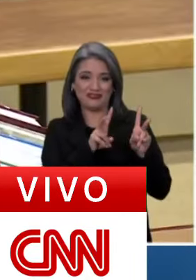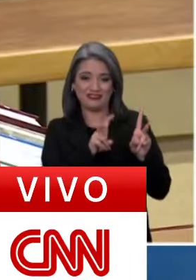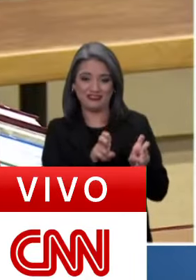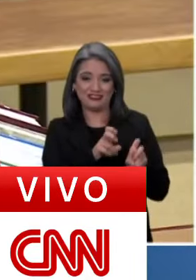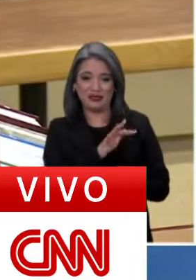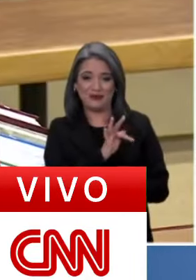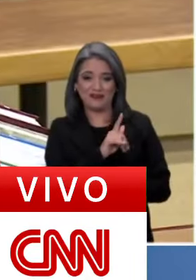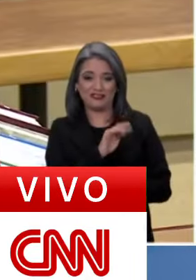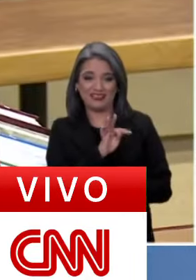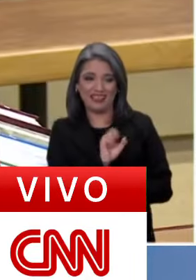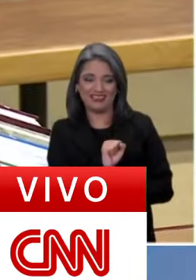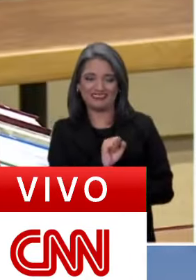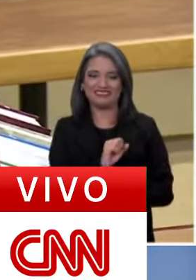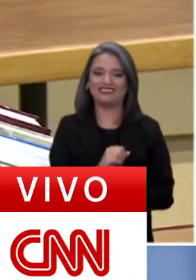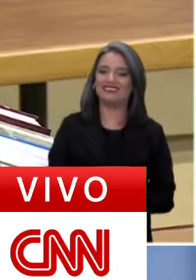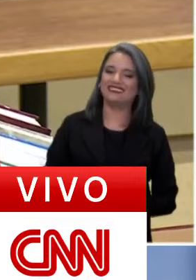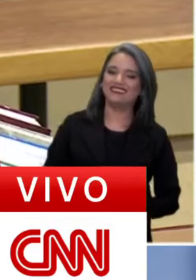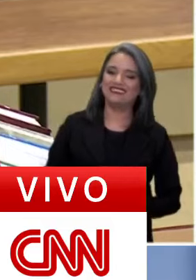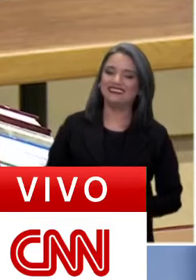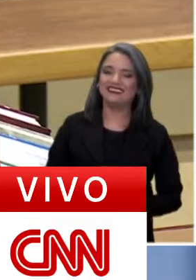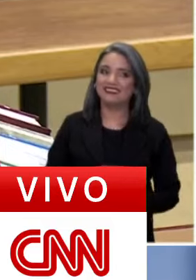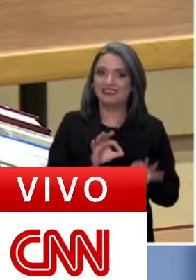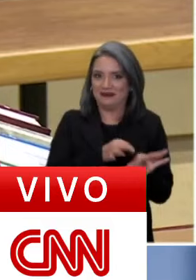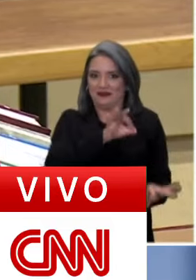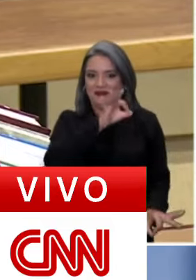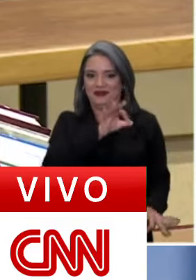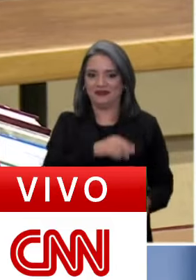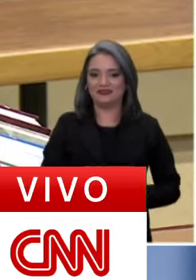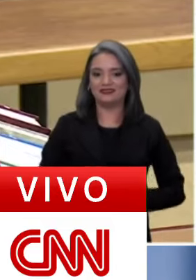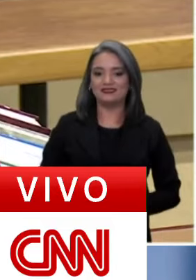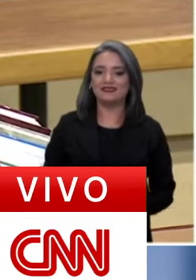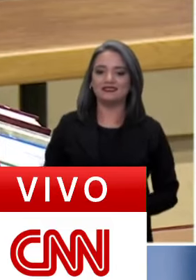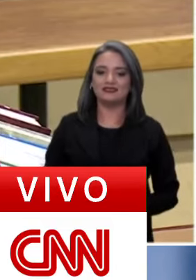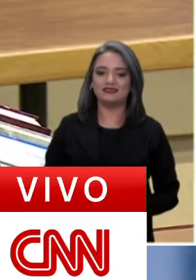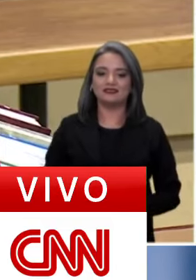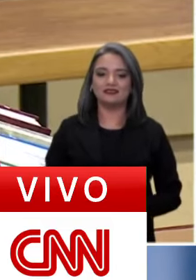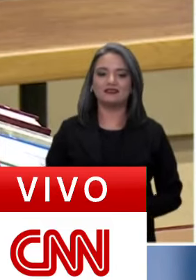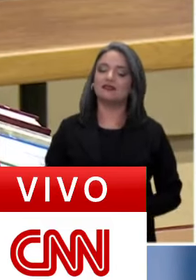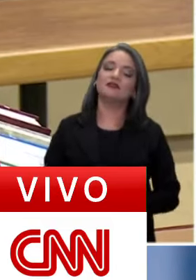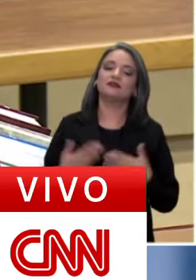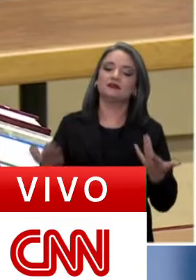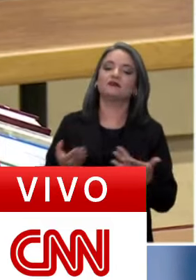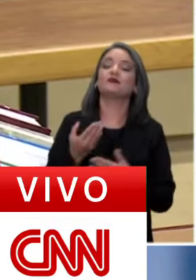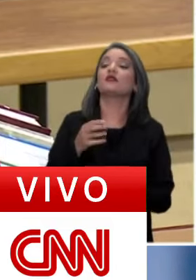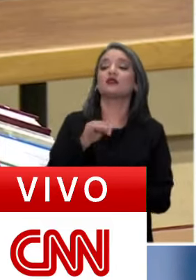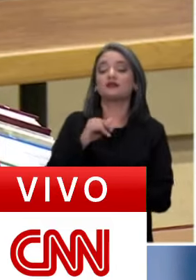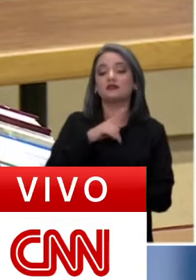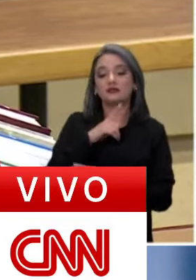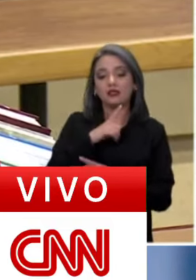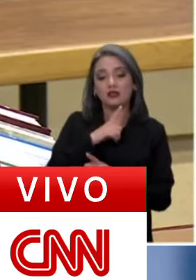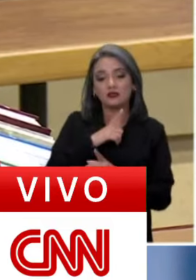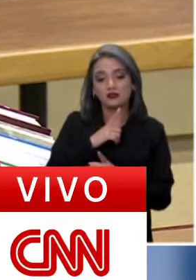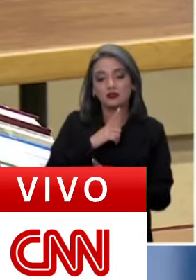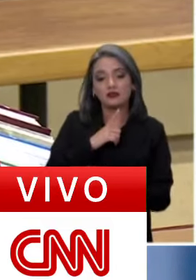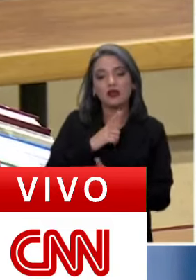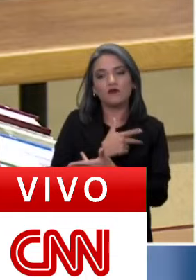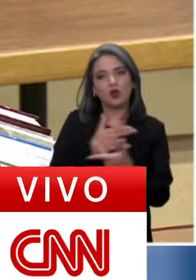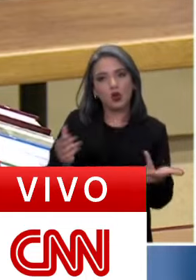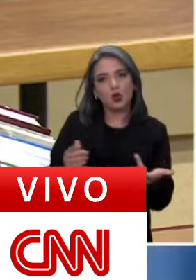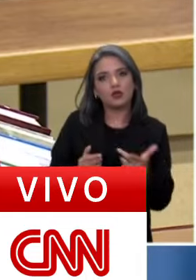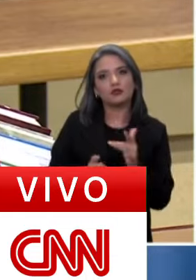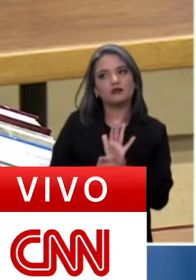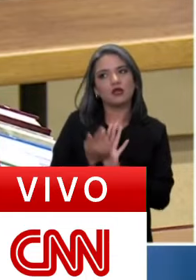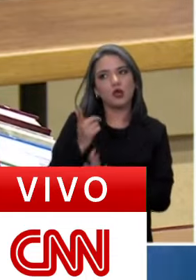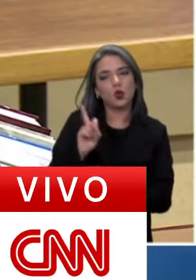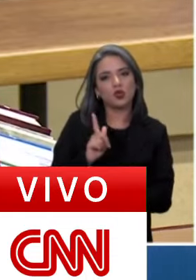de que o preso que é flagrado cometendo uma falta grave como e né um crime um novo crime por exemplo que seria o